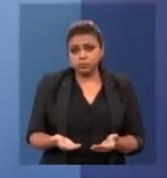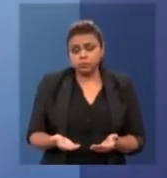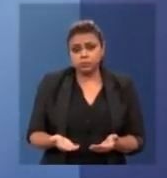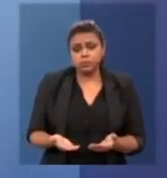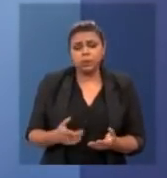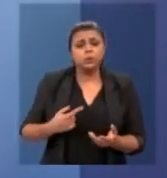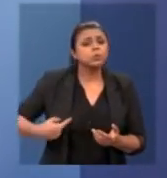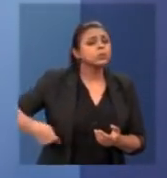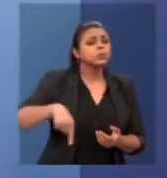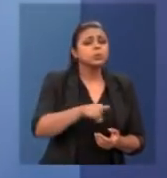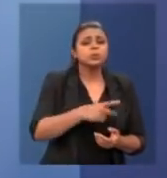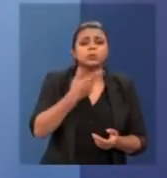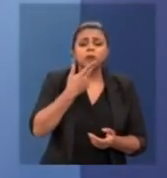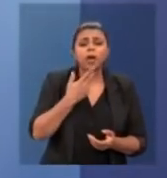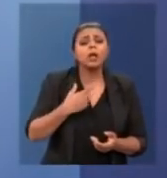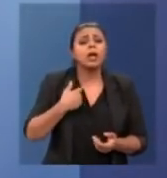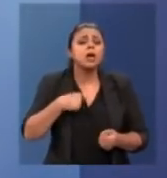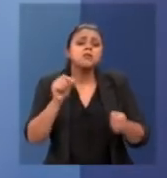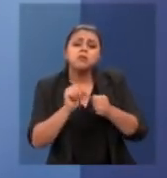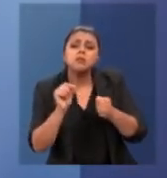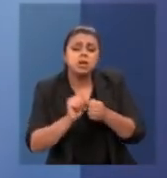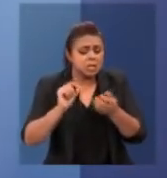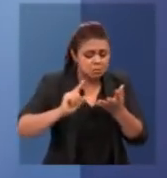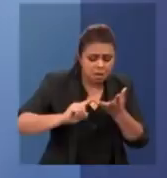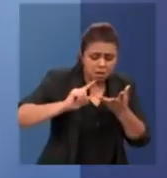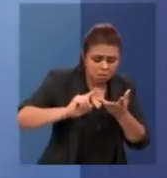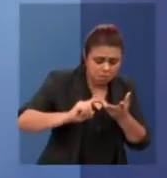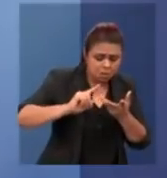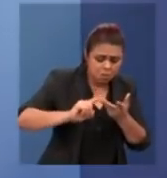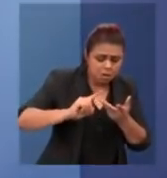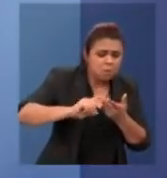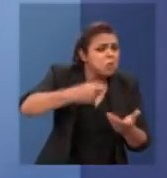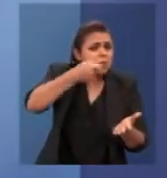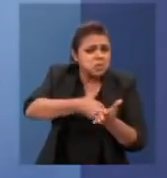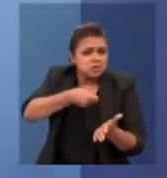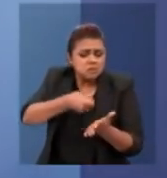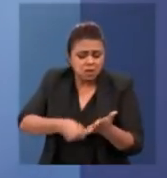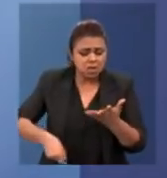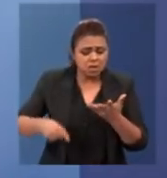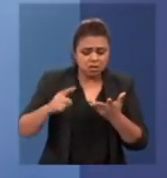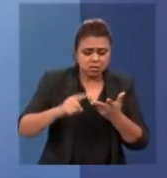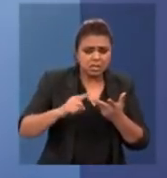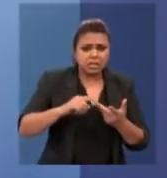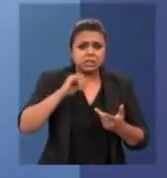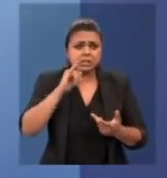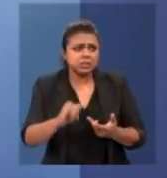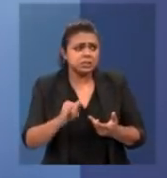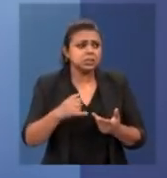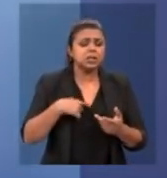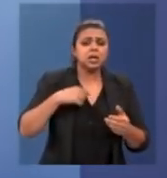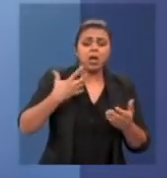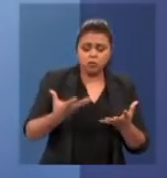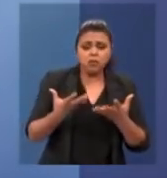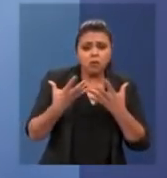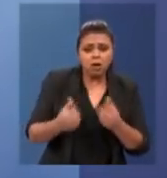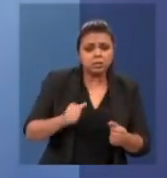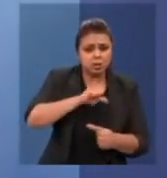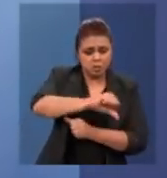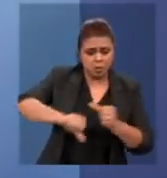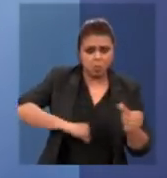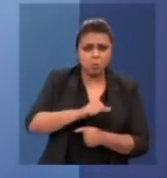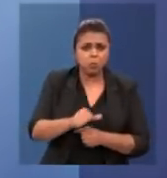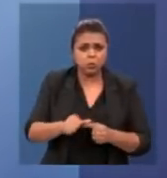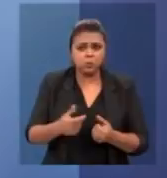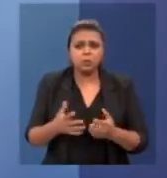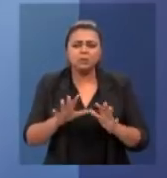falam que vão é defender se postar ao lado da reforma tributária isso não acontece